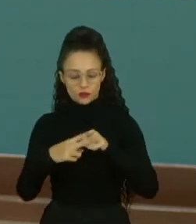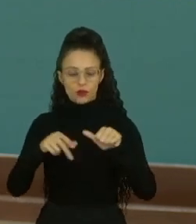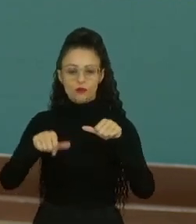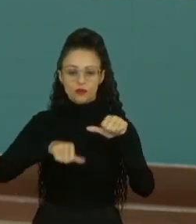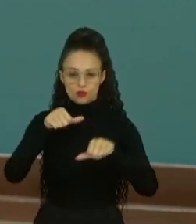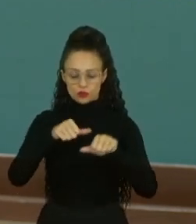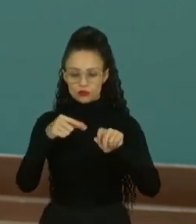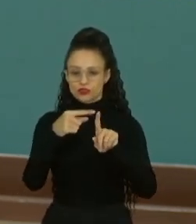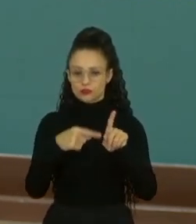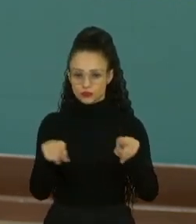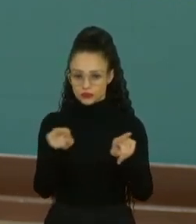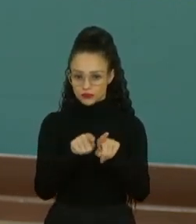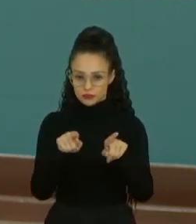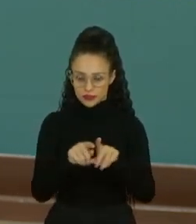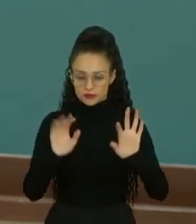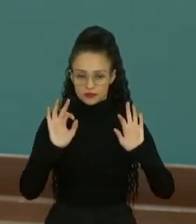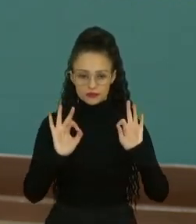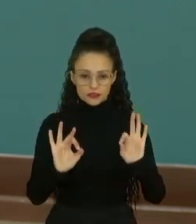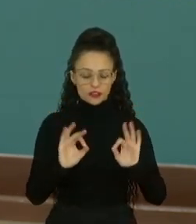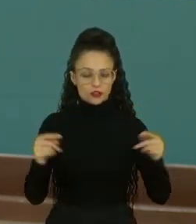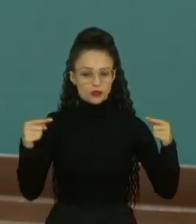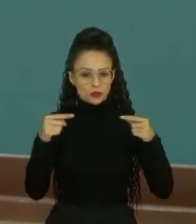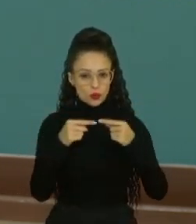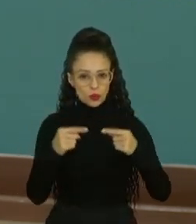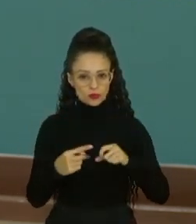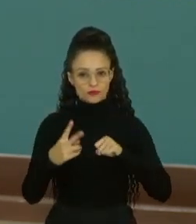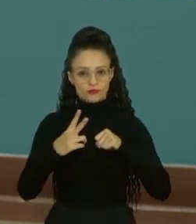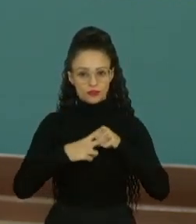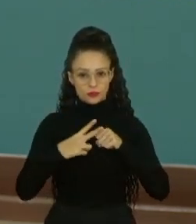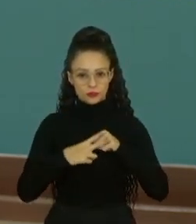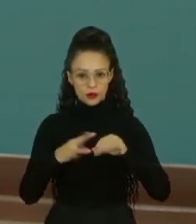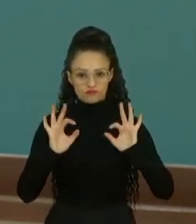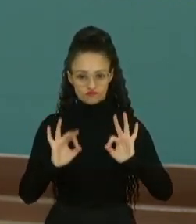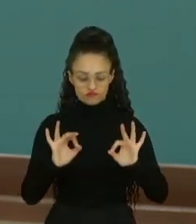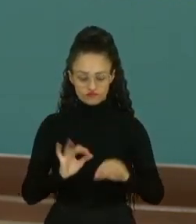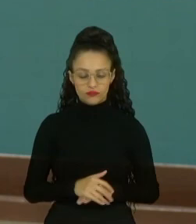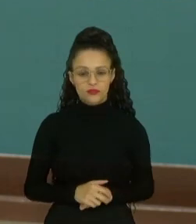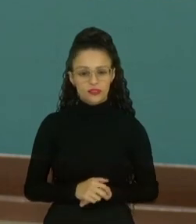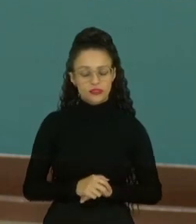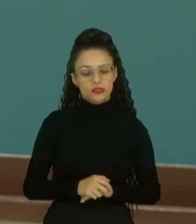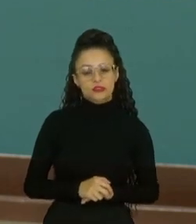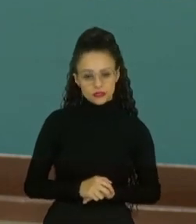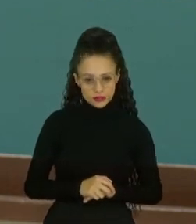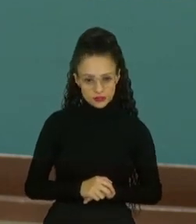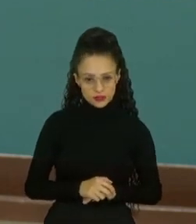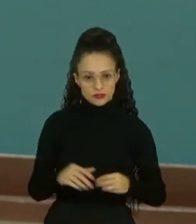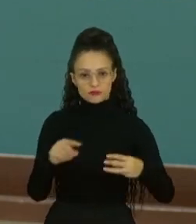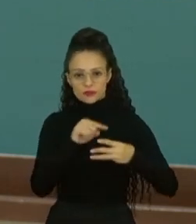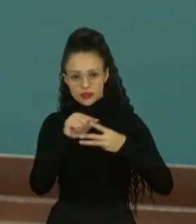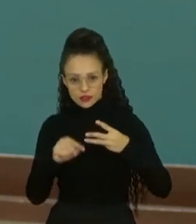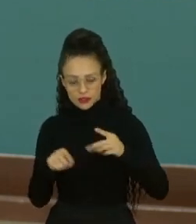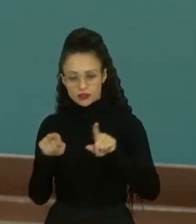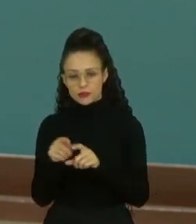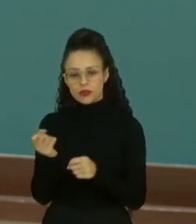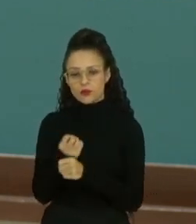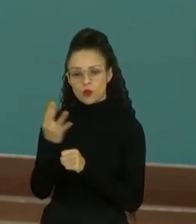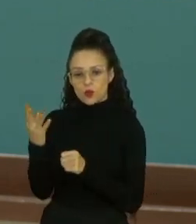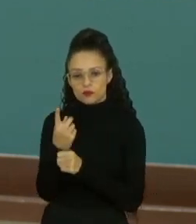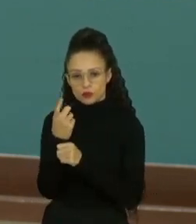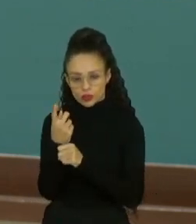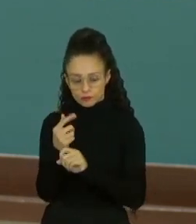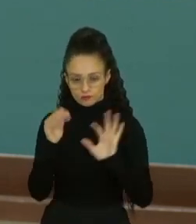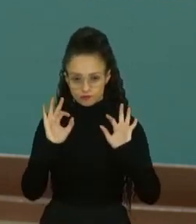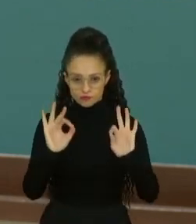sua forma também, né? Para fazer a concordância, né? Então, em pessoa e número com o sujeito,